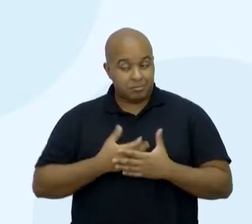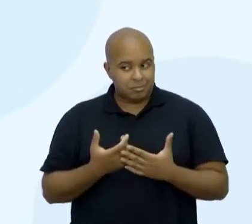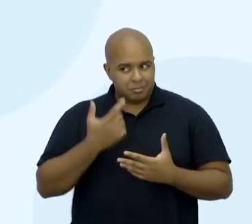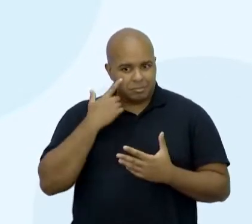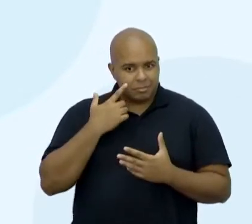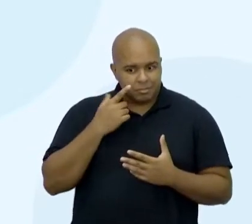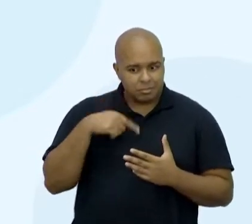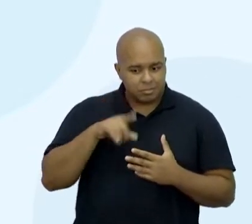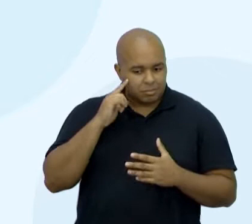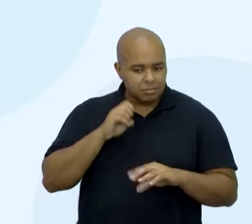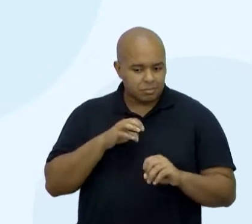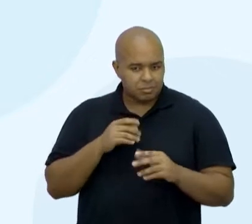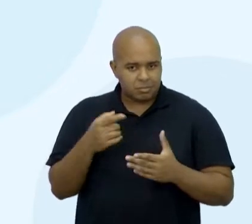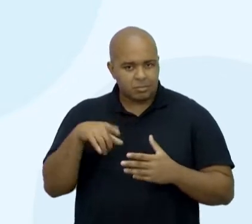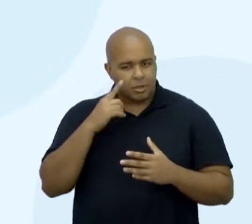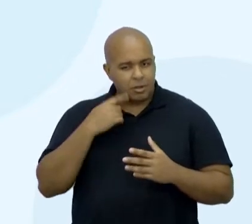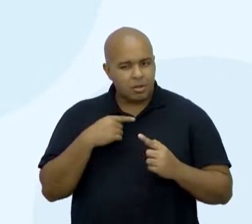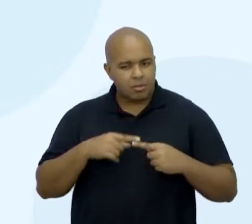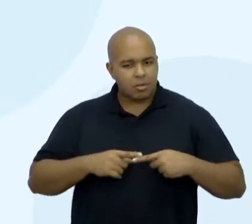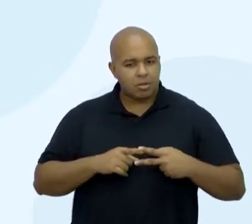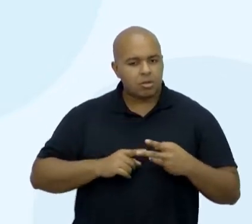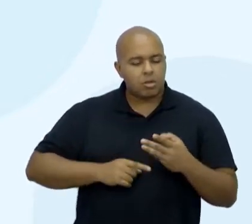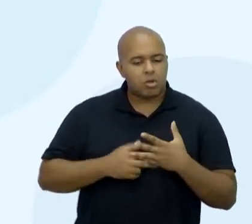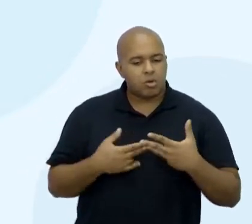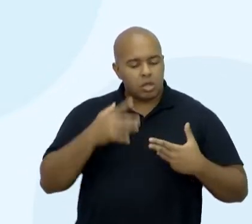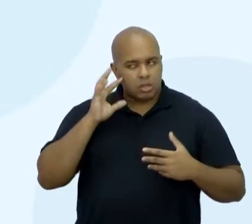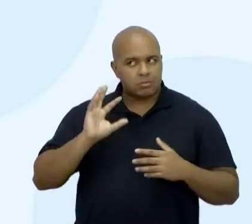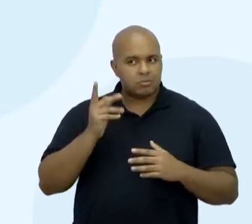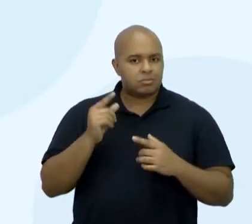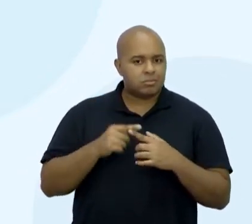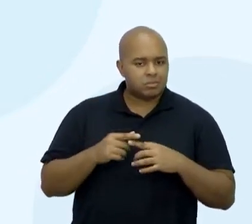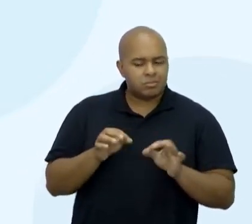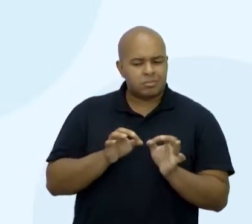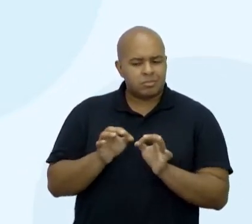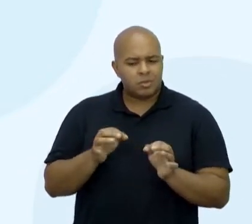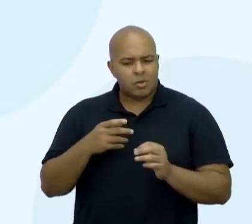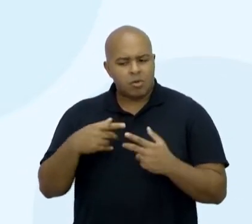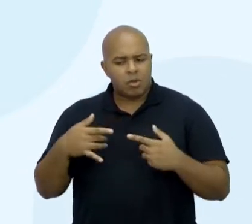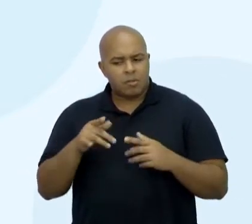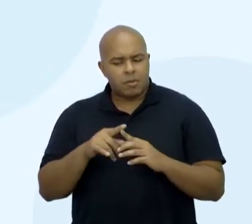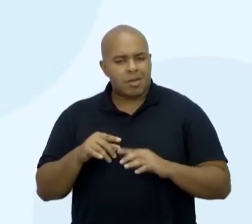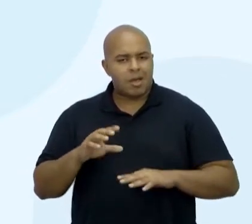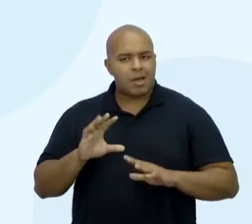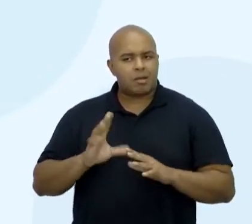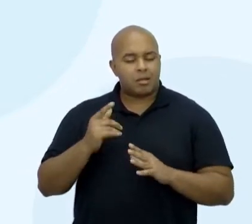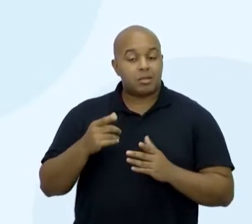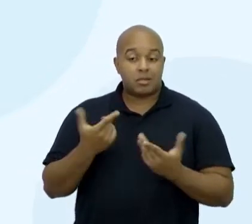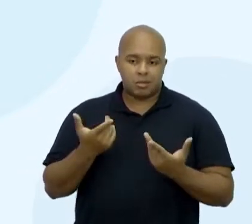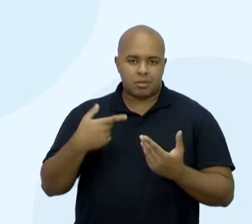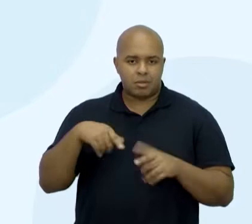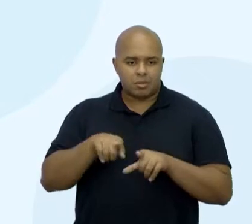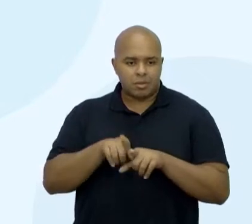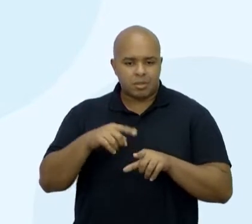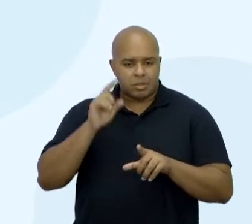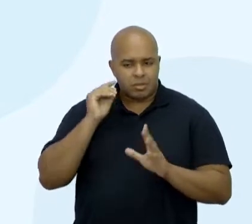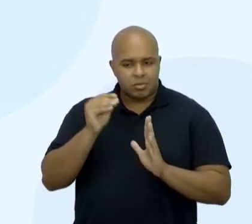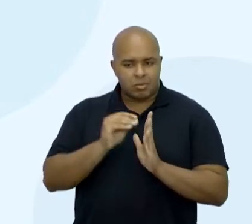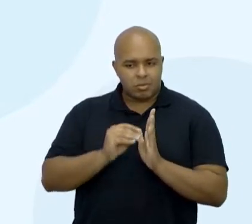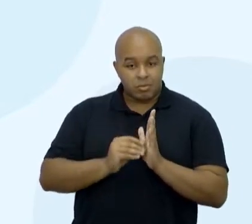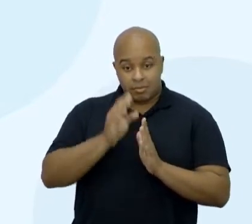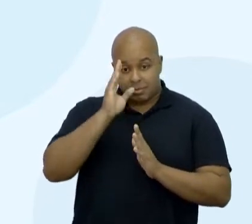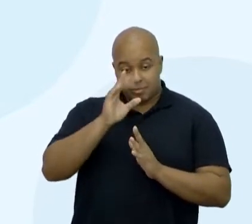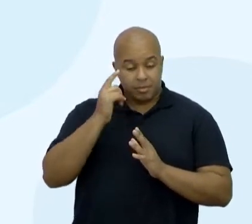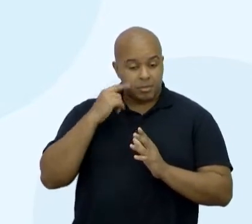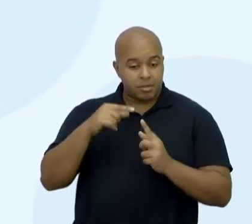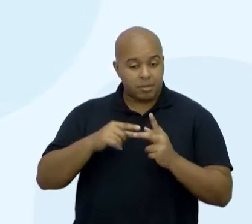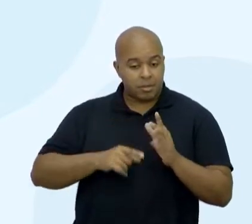gente viu essa aula aí sobre os tipos de poluição, as formas que ela se dá e aí a gente colocou aí